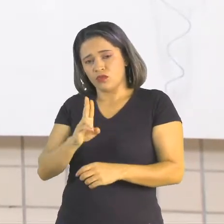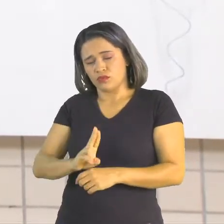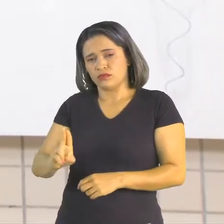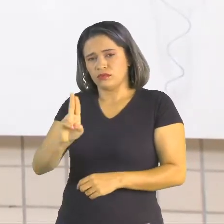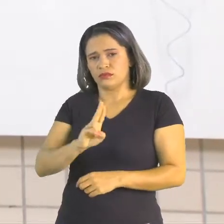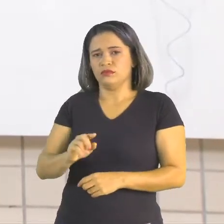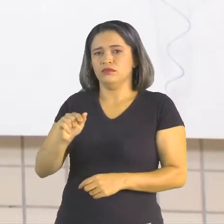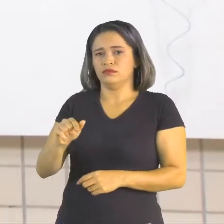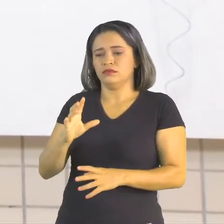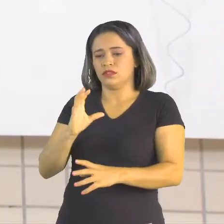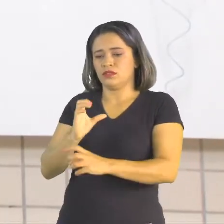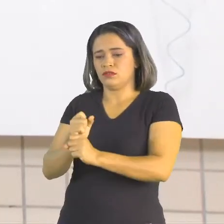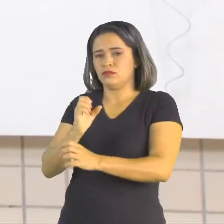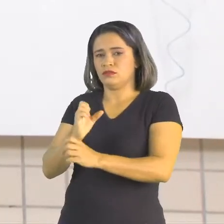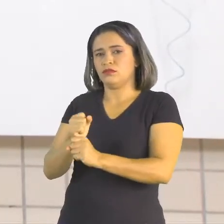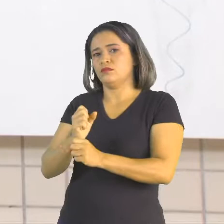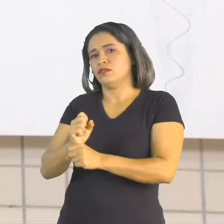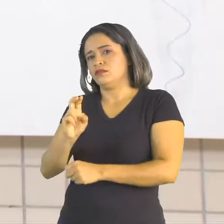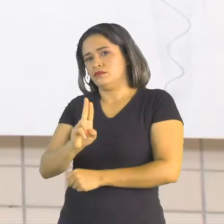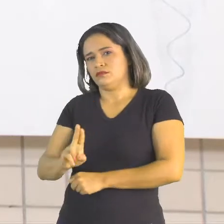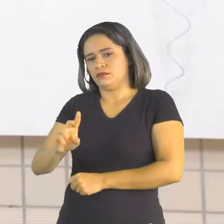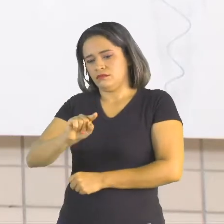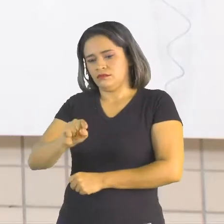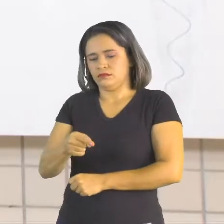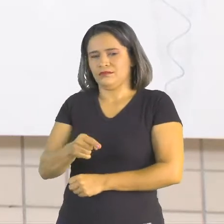está somando números decimais.